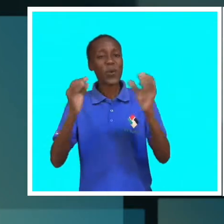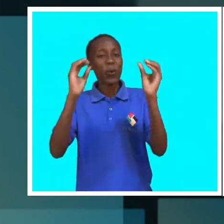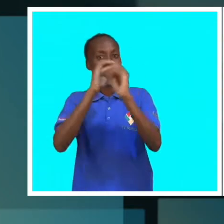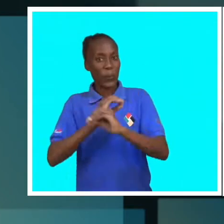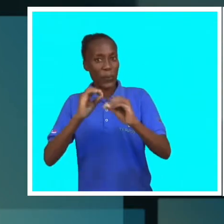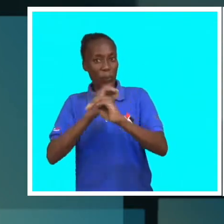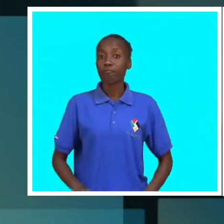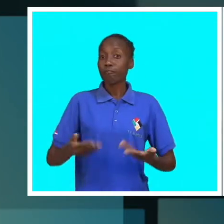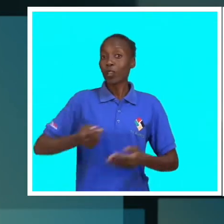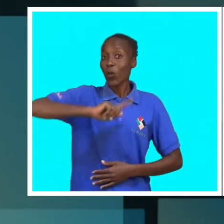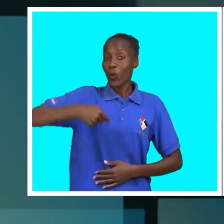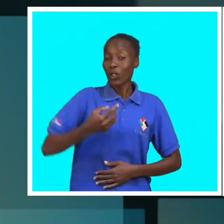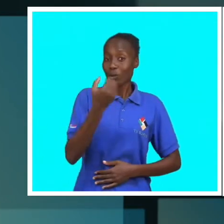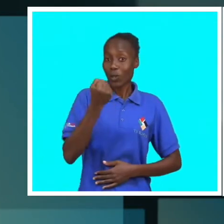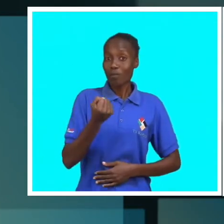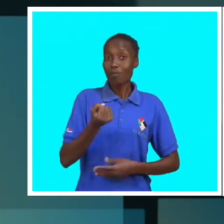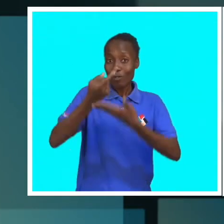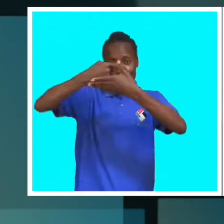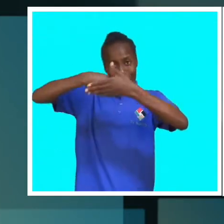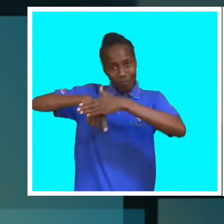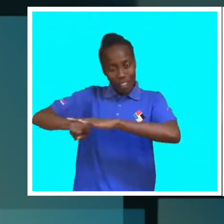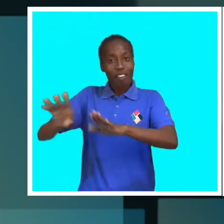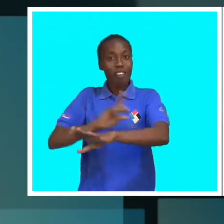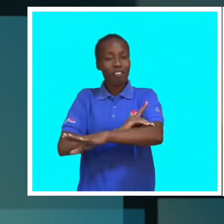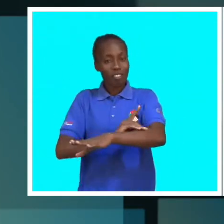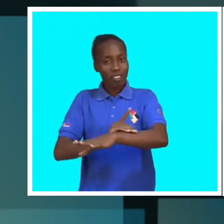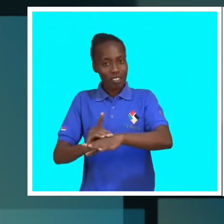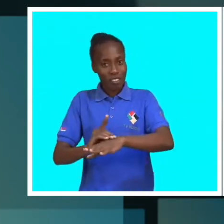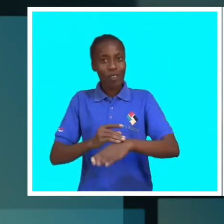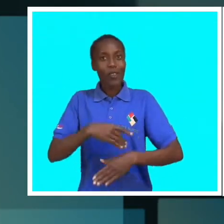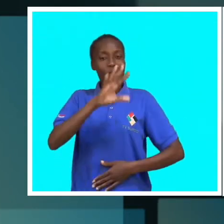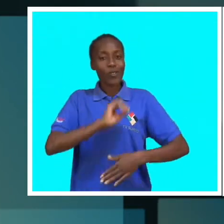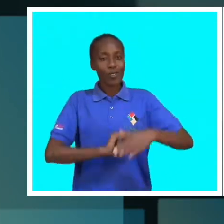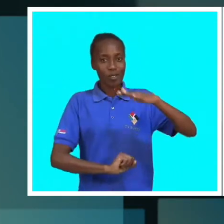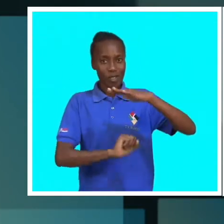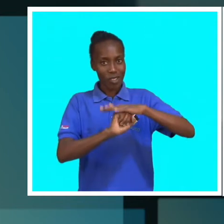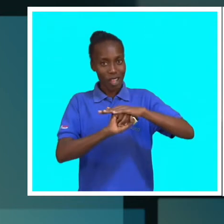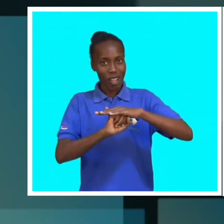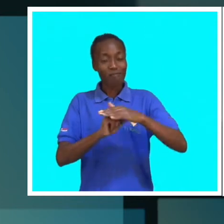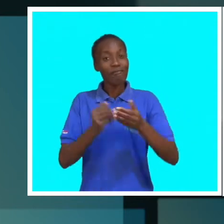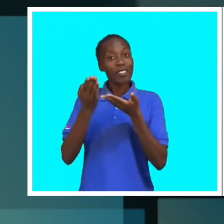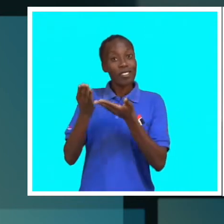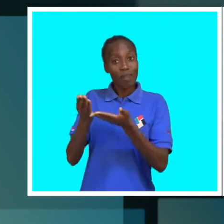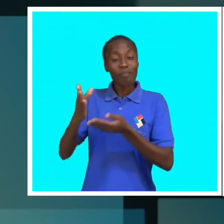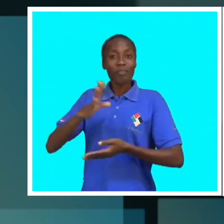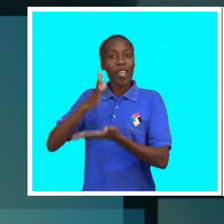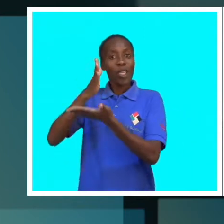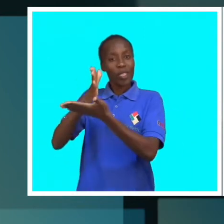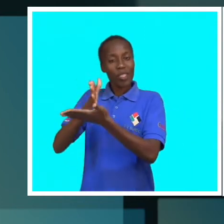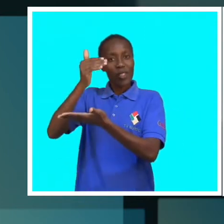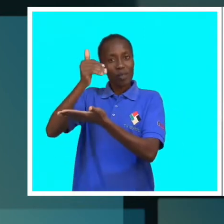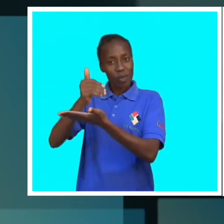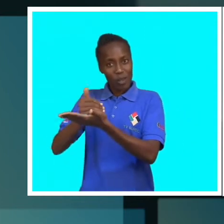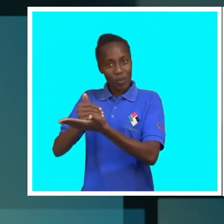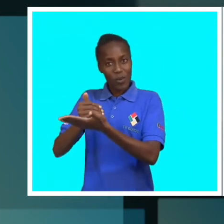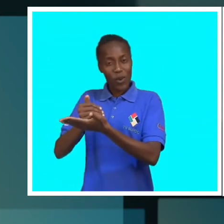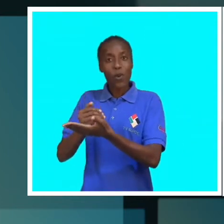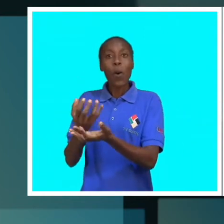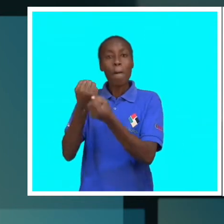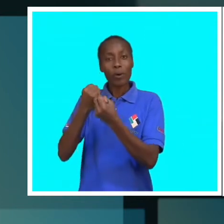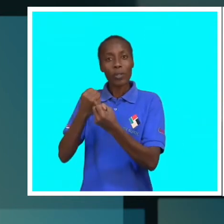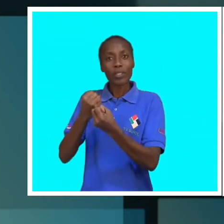estaremos privados. Também podemos decorrer as direções, as direções do gênero, criança e ação social. Lá temos muitas